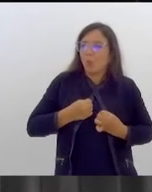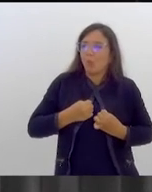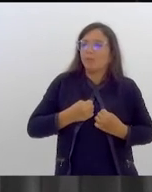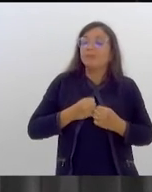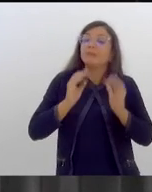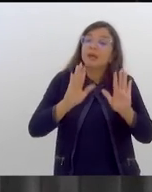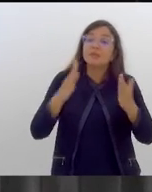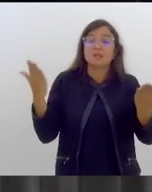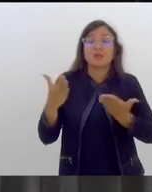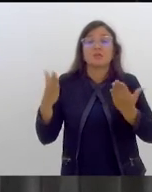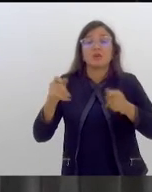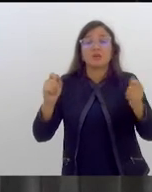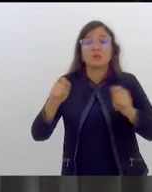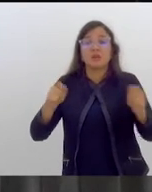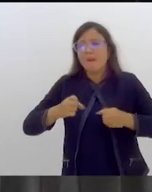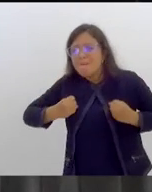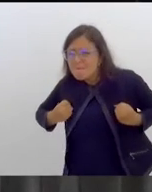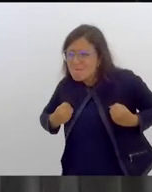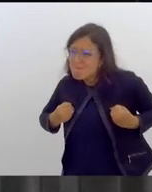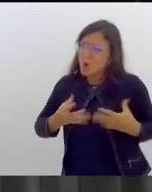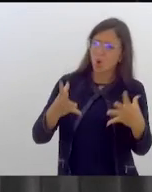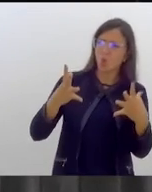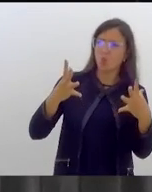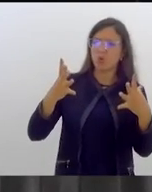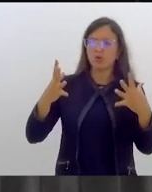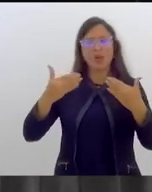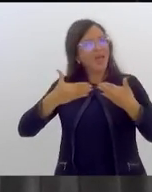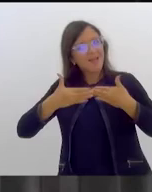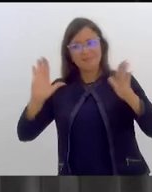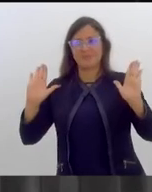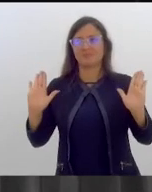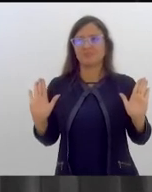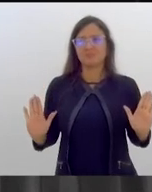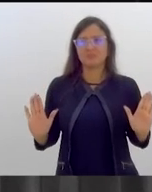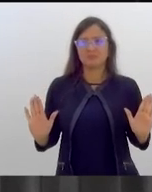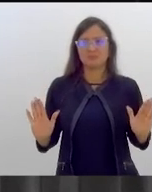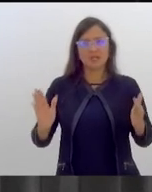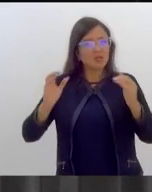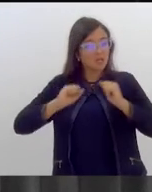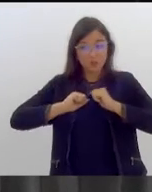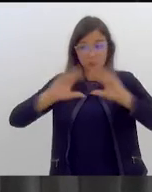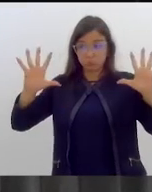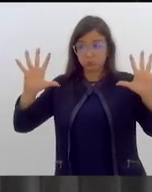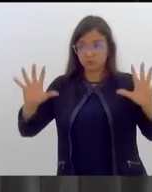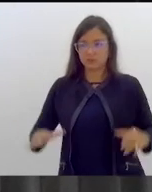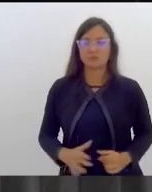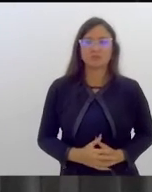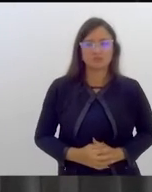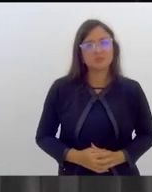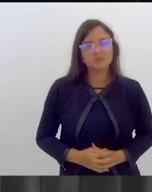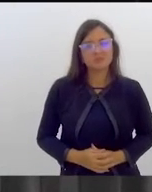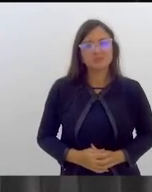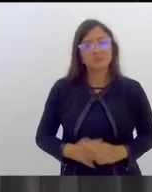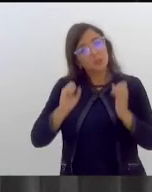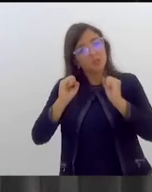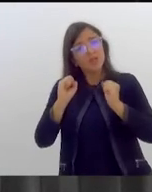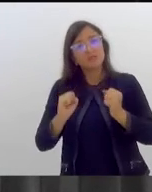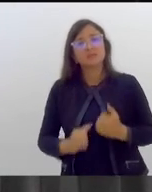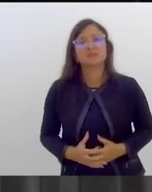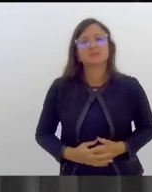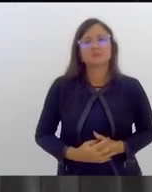a possibilidade exatamente de abrir o abrir e